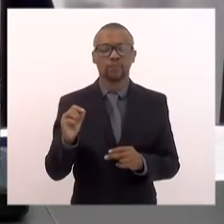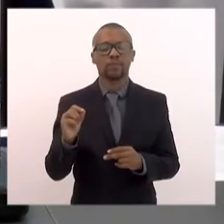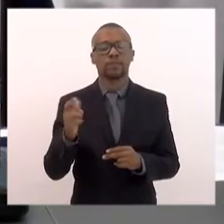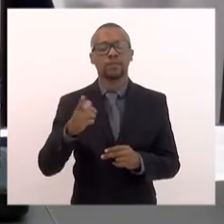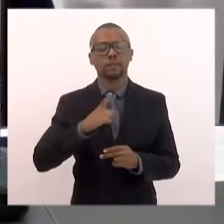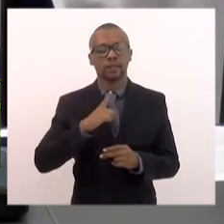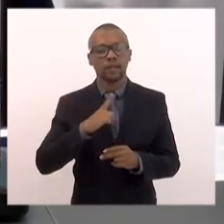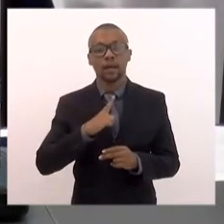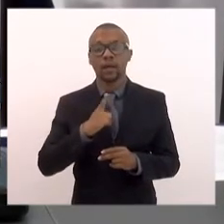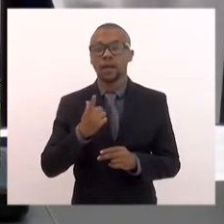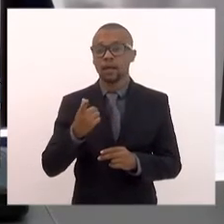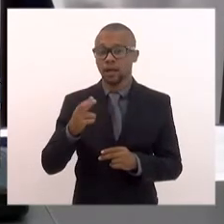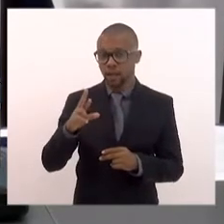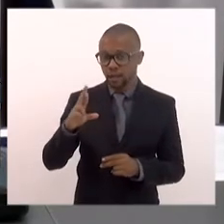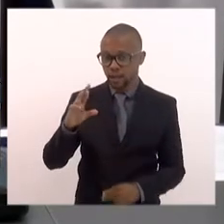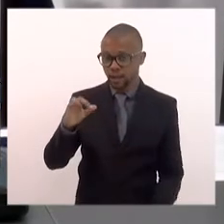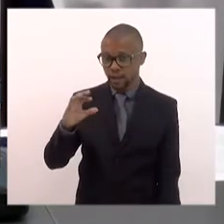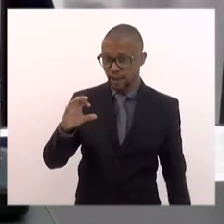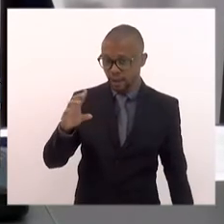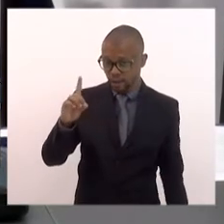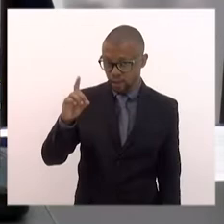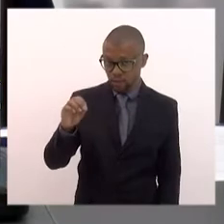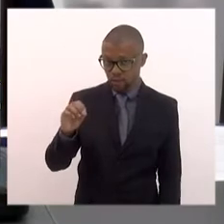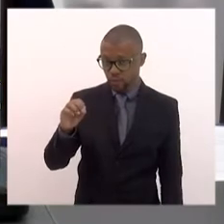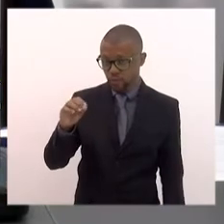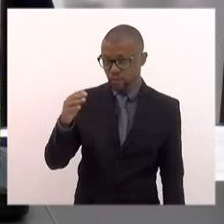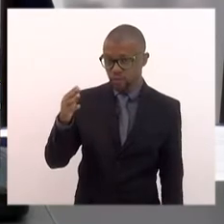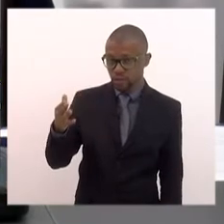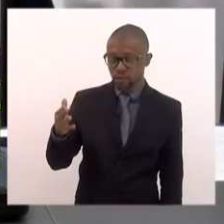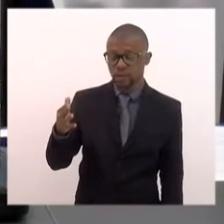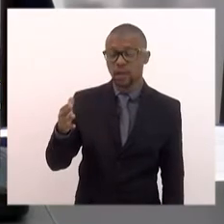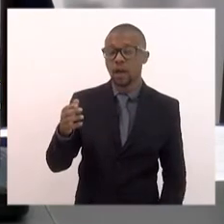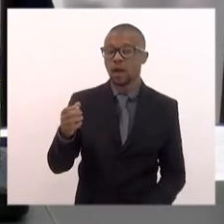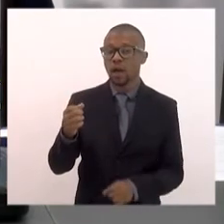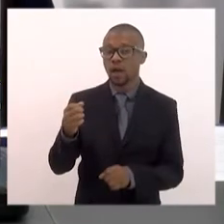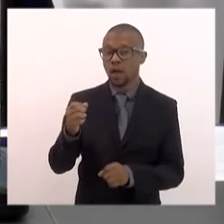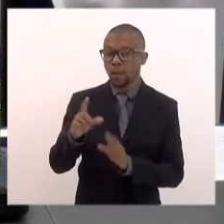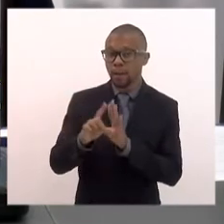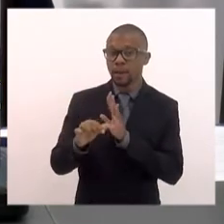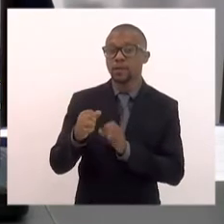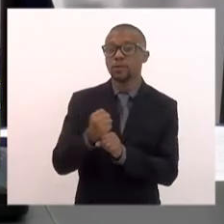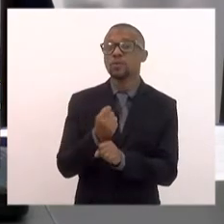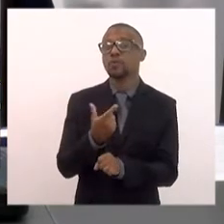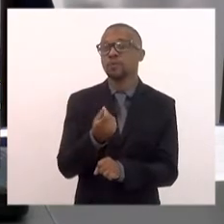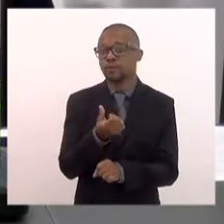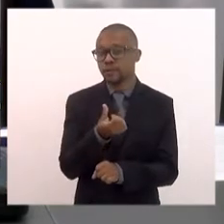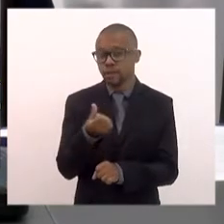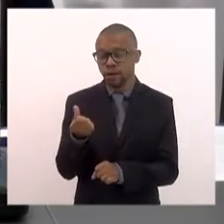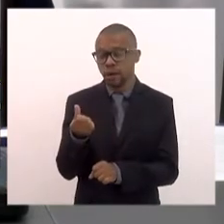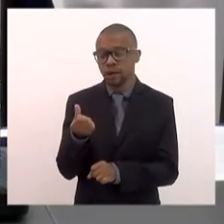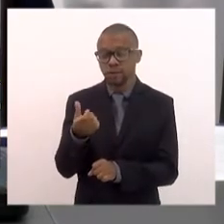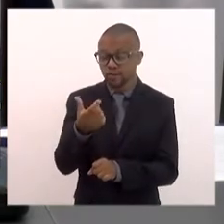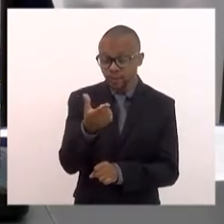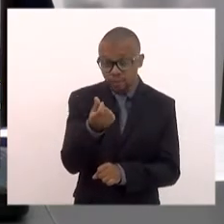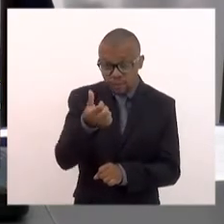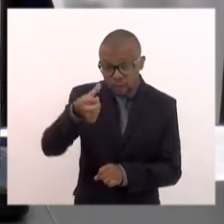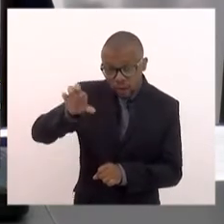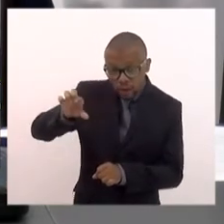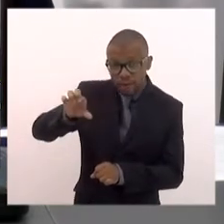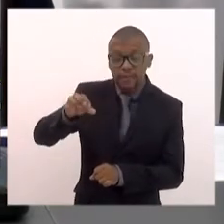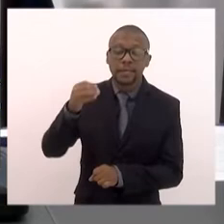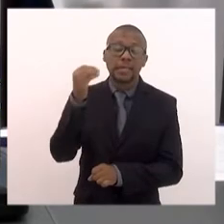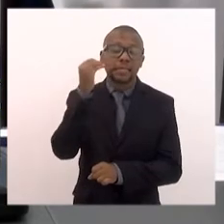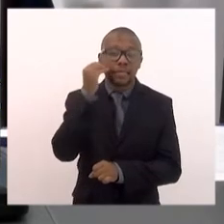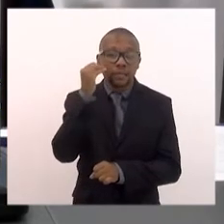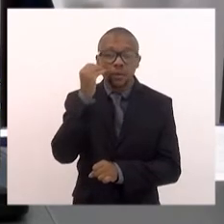Ricardo Albuquerque, representa a Casa Civil, é uma lei de 2019, que tentou organizar toda a política de